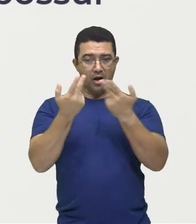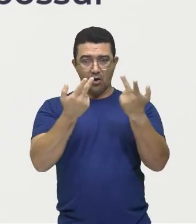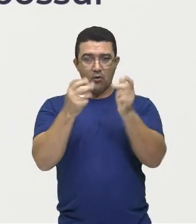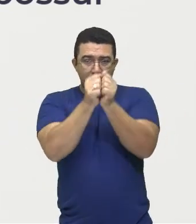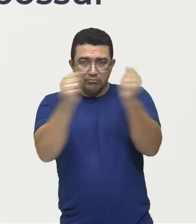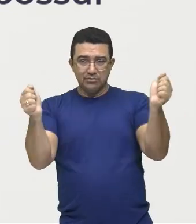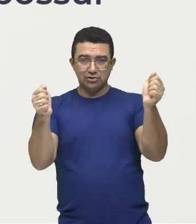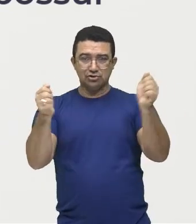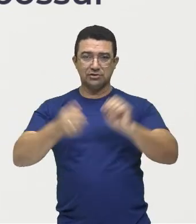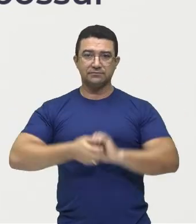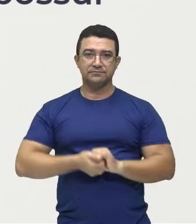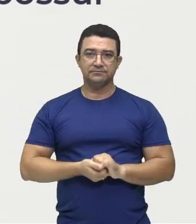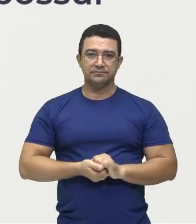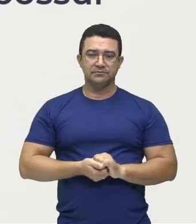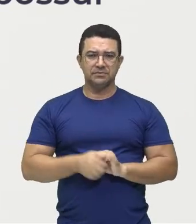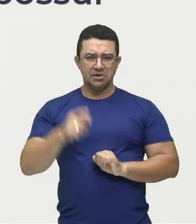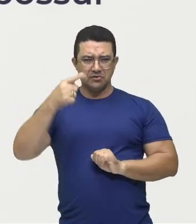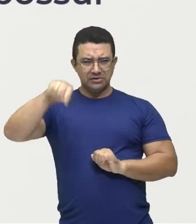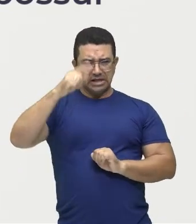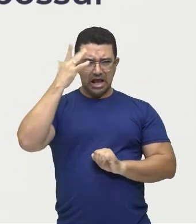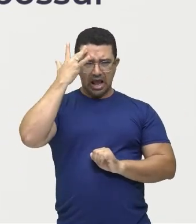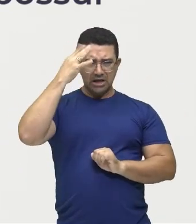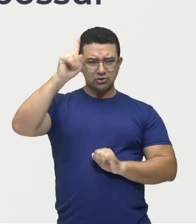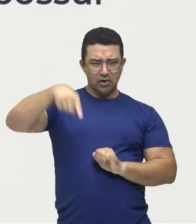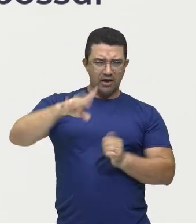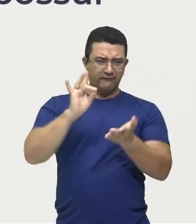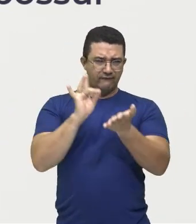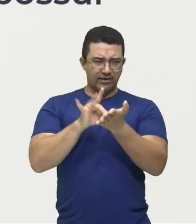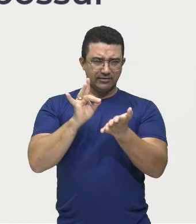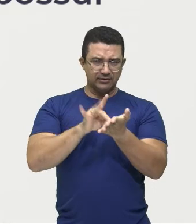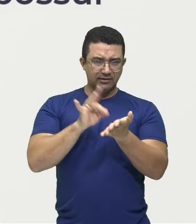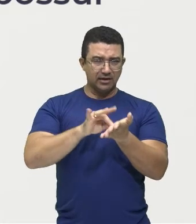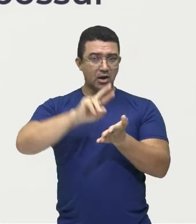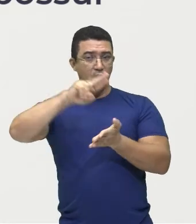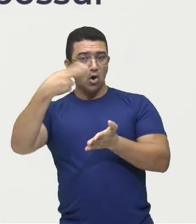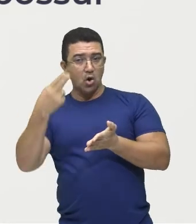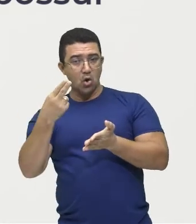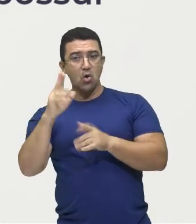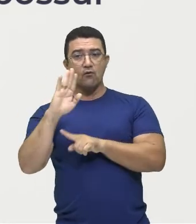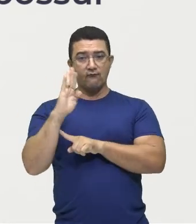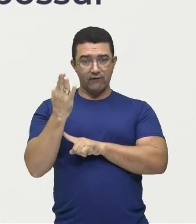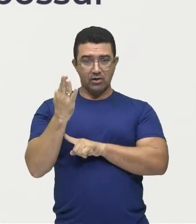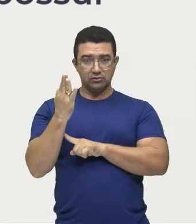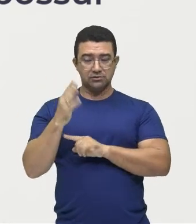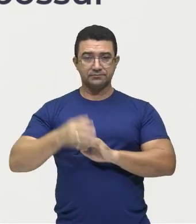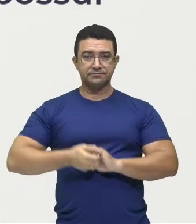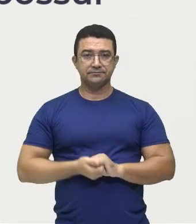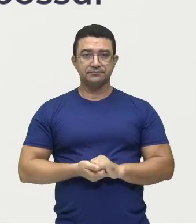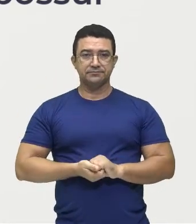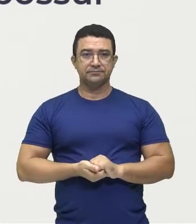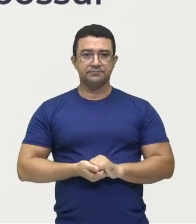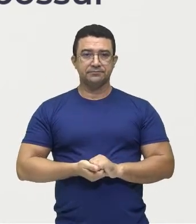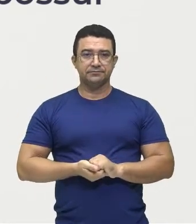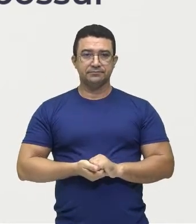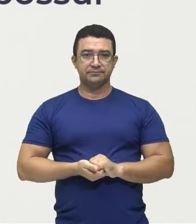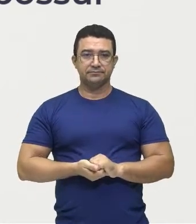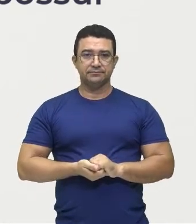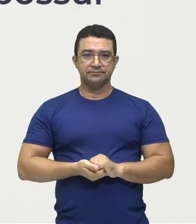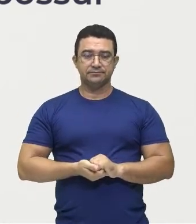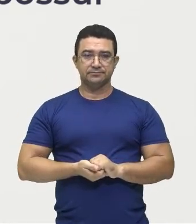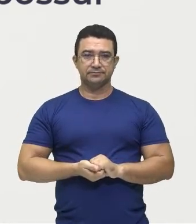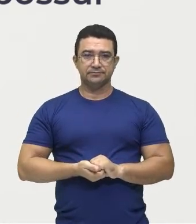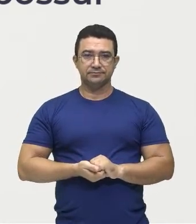um pouquinho. Vocês acham que essa 1 é verdadeira ou é falsa? E aí, verdadeira